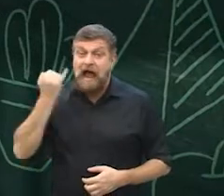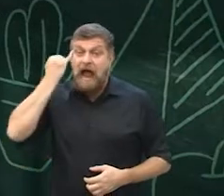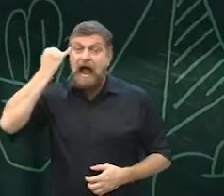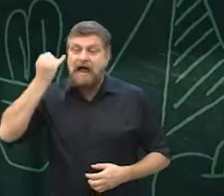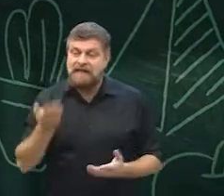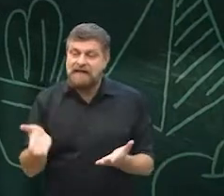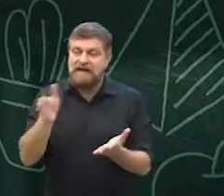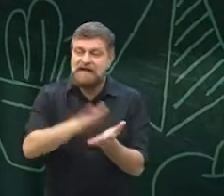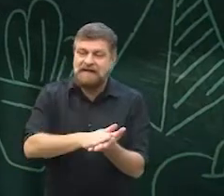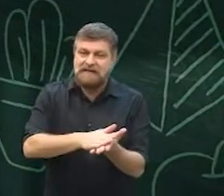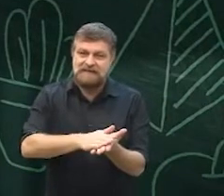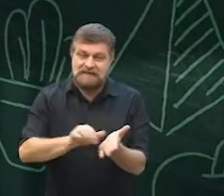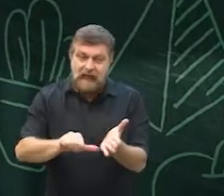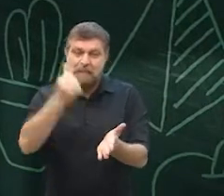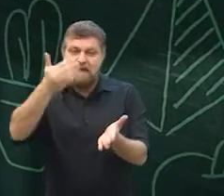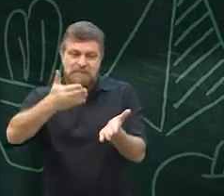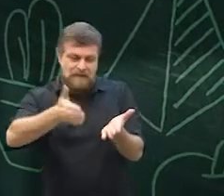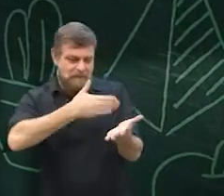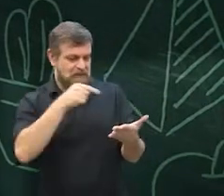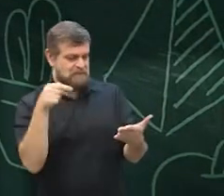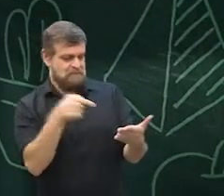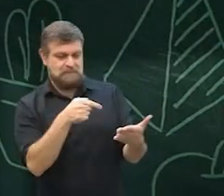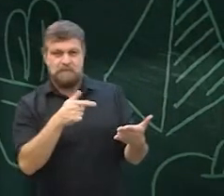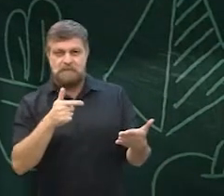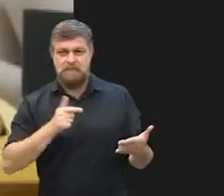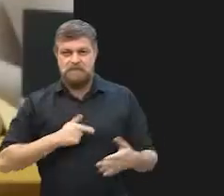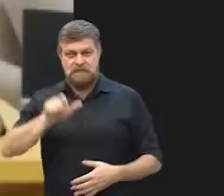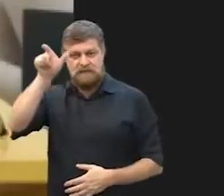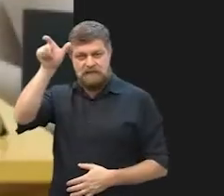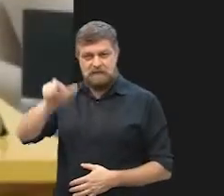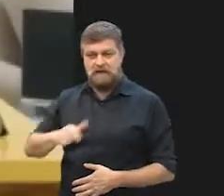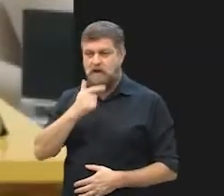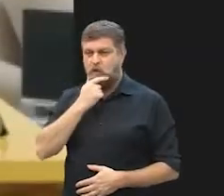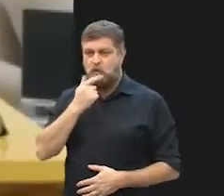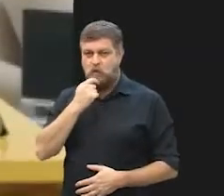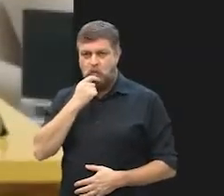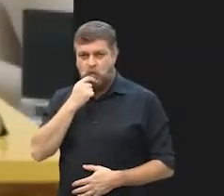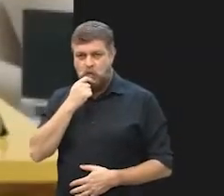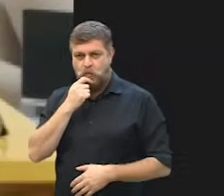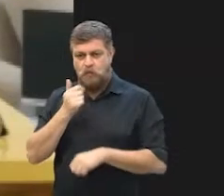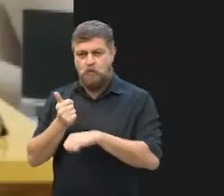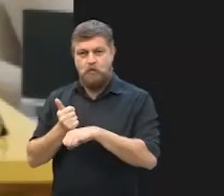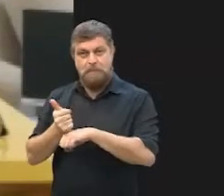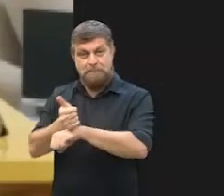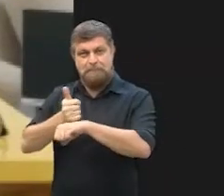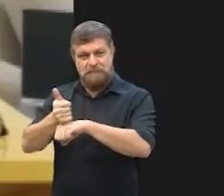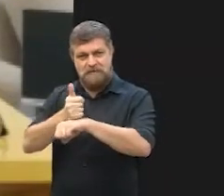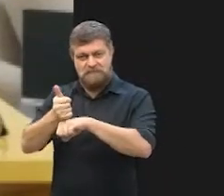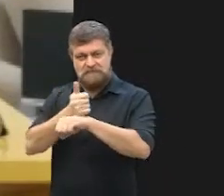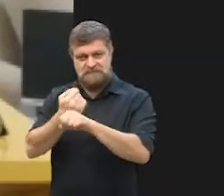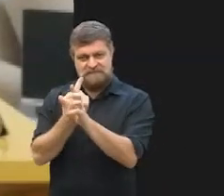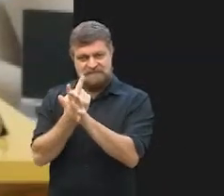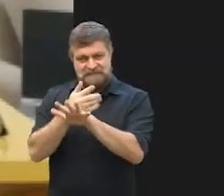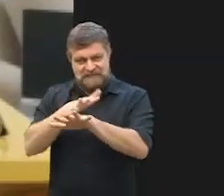aí, professor? Bom, aqui foi o capista da editora. Deixa eu ver aqui o nome dele aqui,